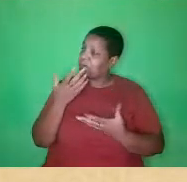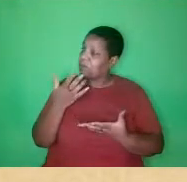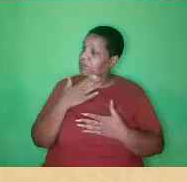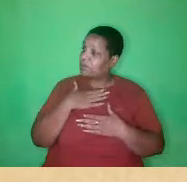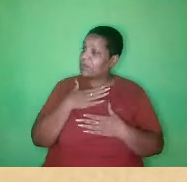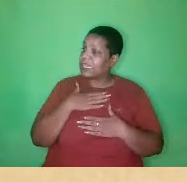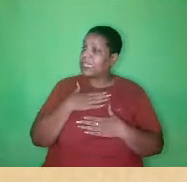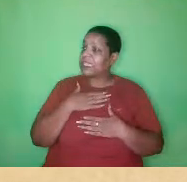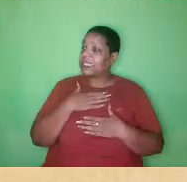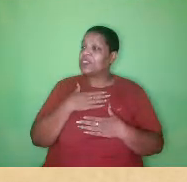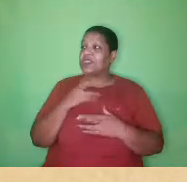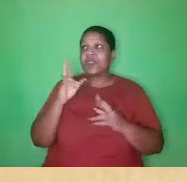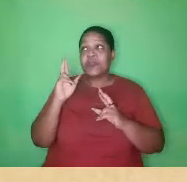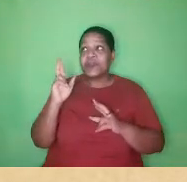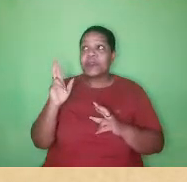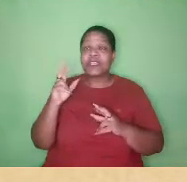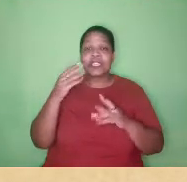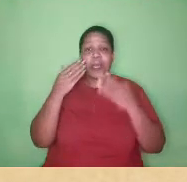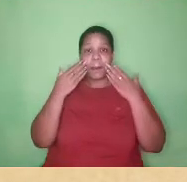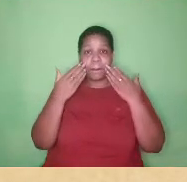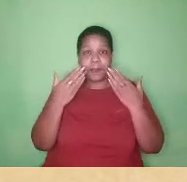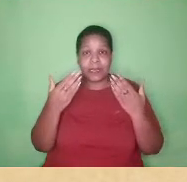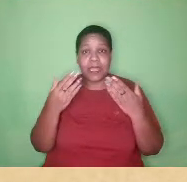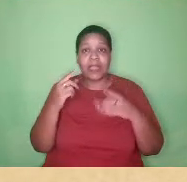expectativas, depois de apresentar,